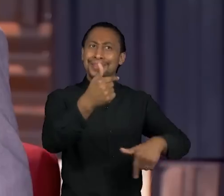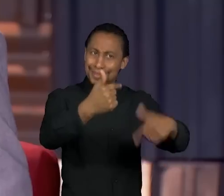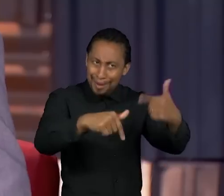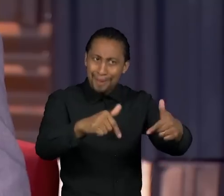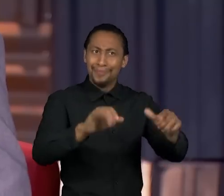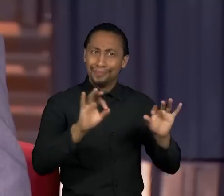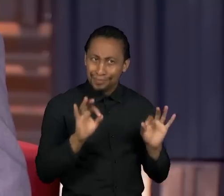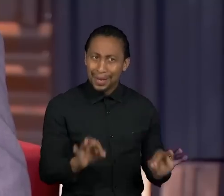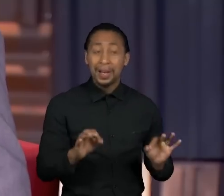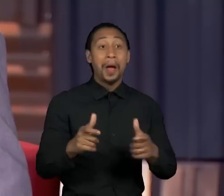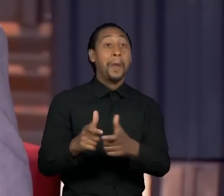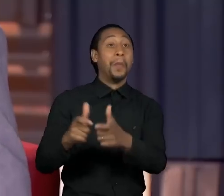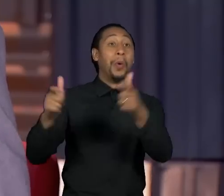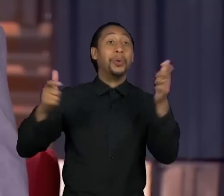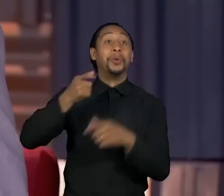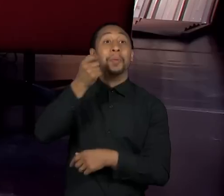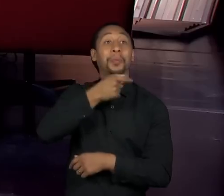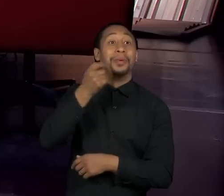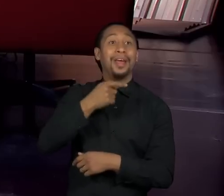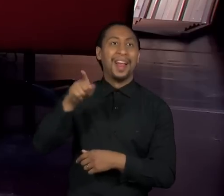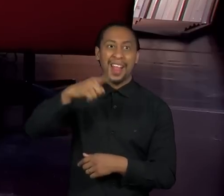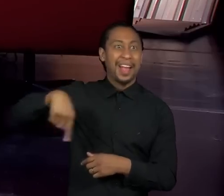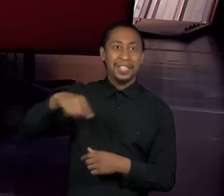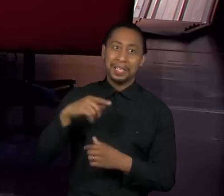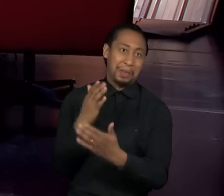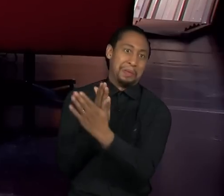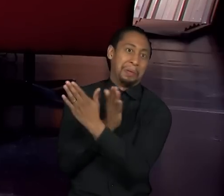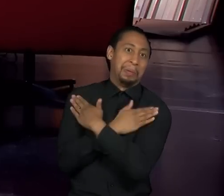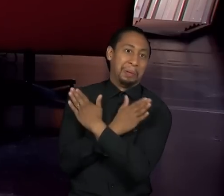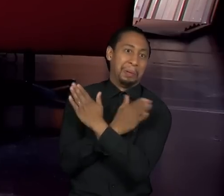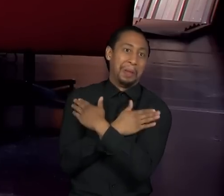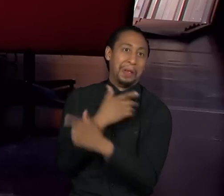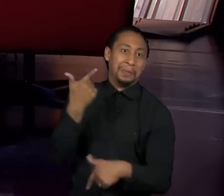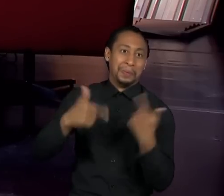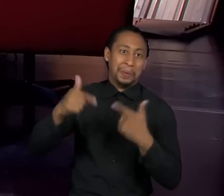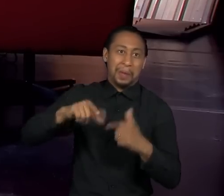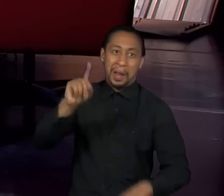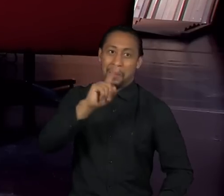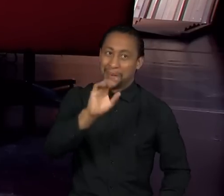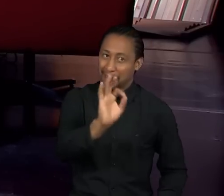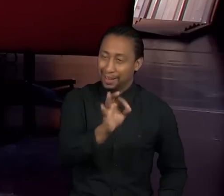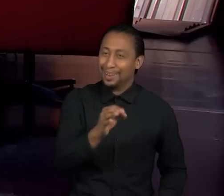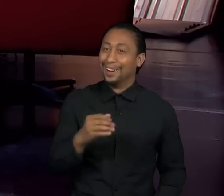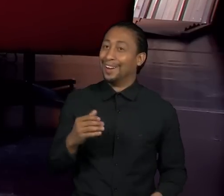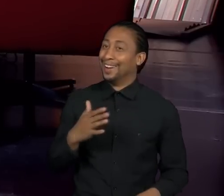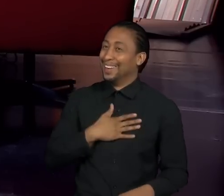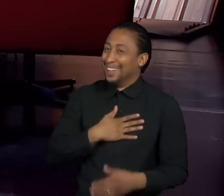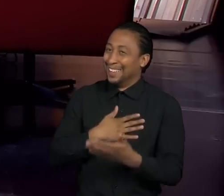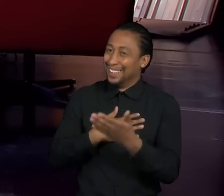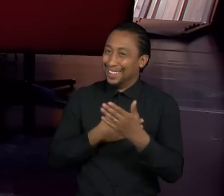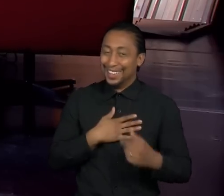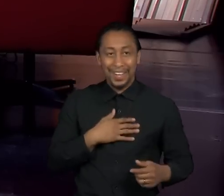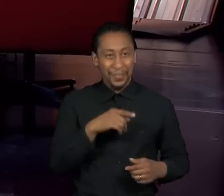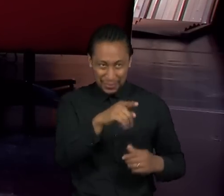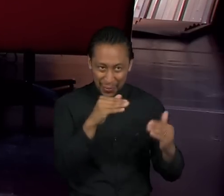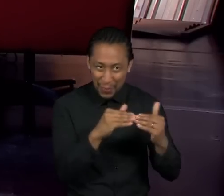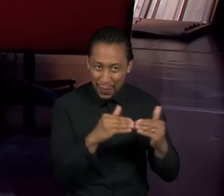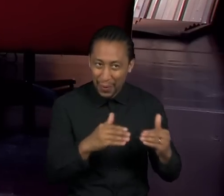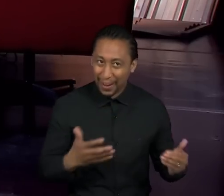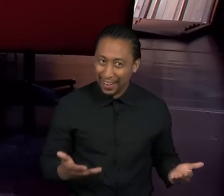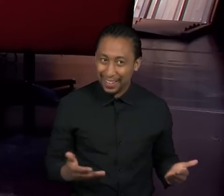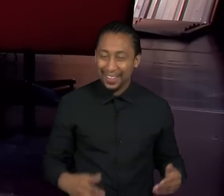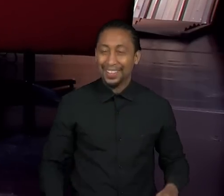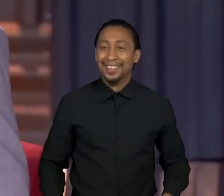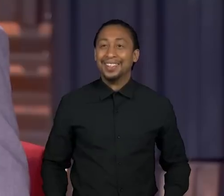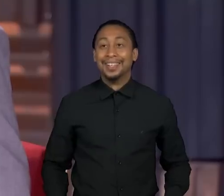Pimenta. Ao contrário de muitos comediantes vagabundos. Olha lá, ele já tá... Você concorda ou não?